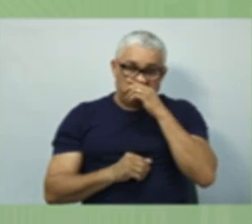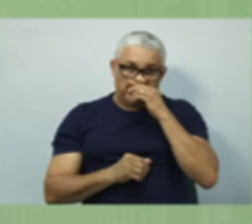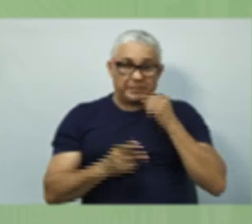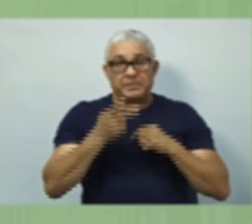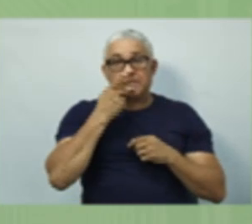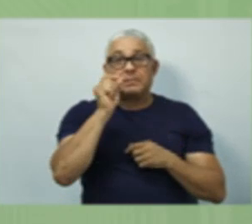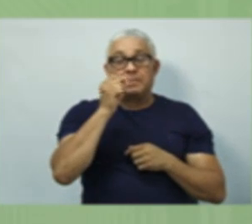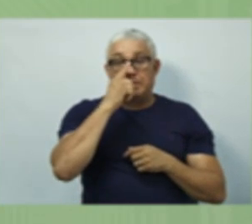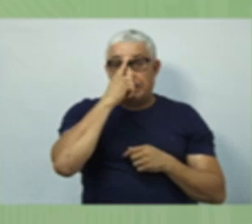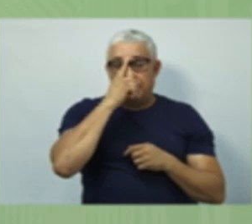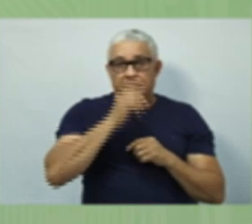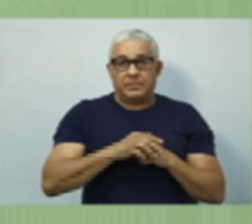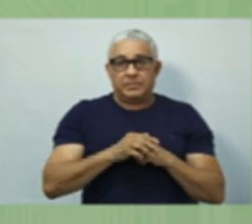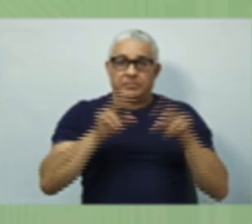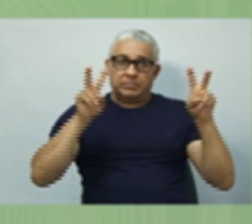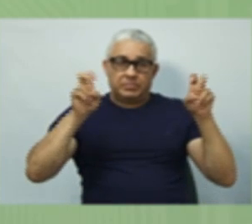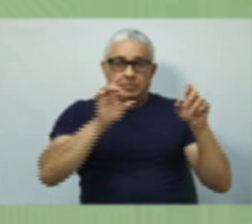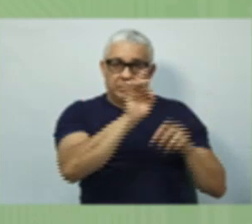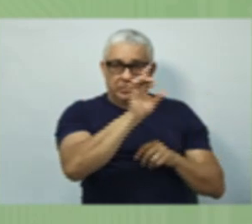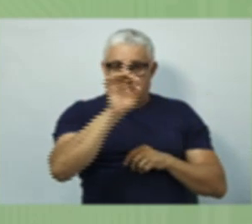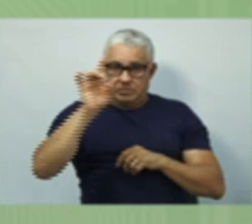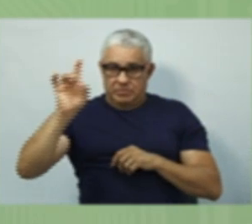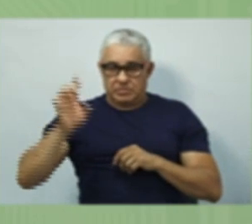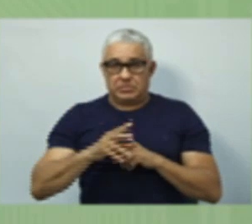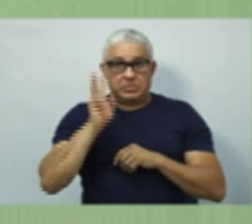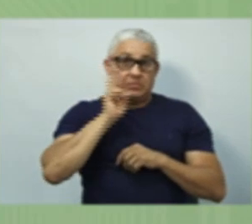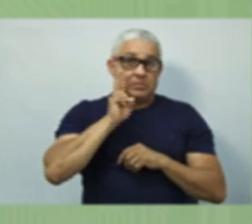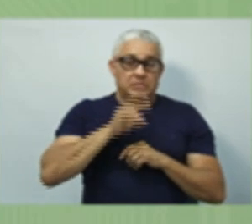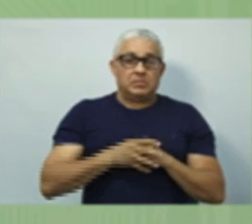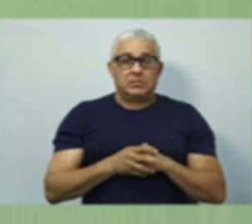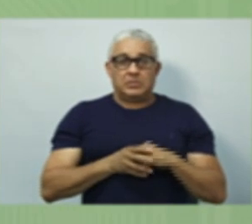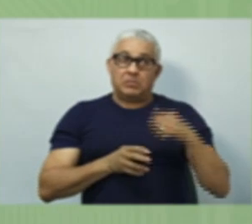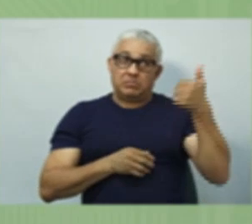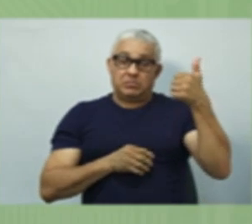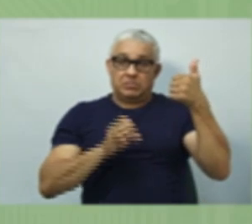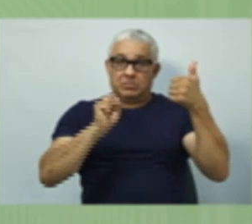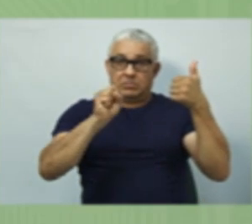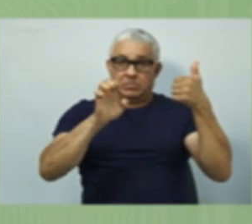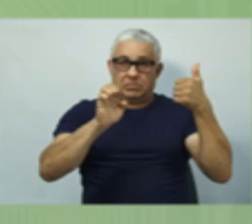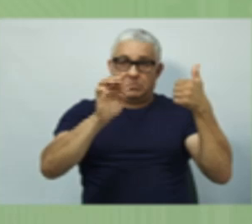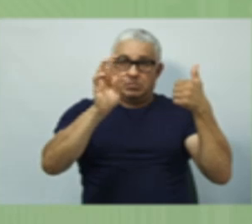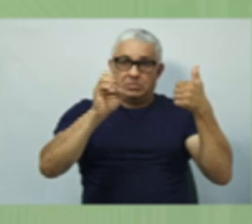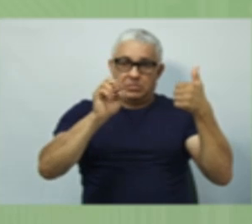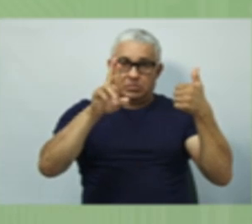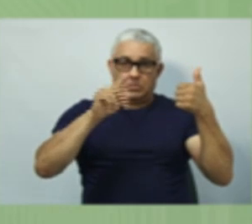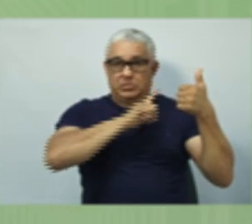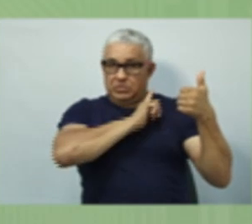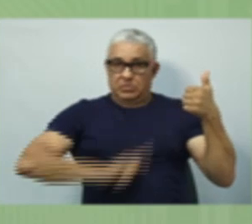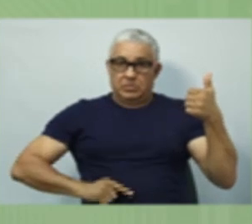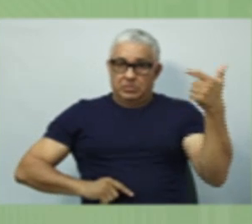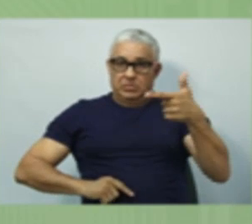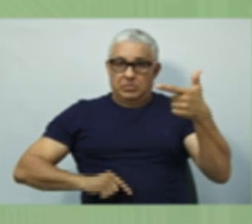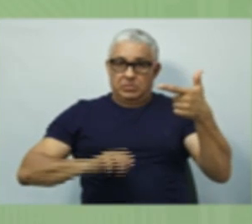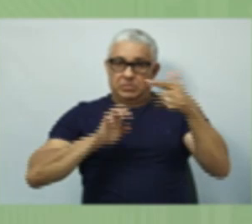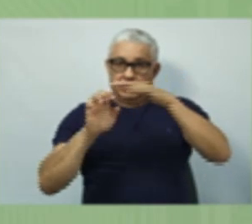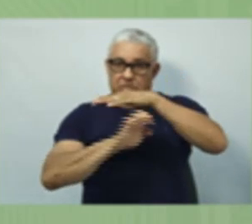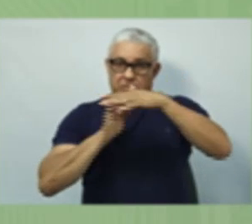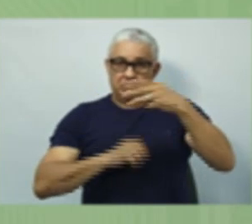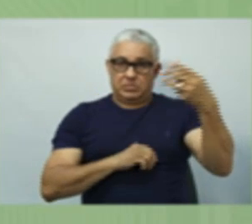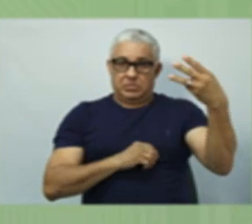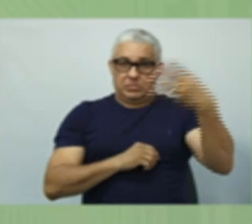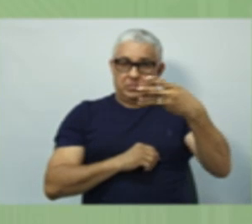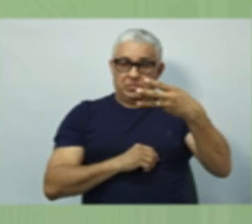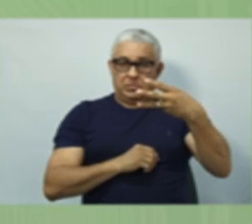falamos sobre isso, cada uma delas, lembrando, primeiro setor, governo, segundo setor, empresas